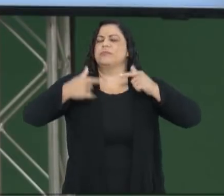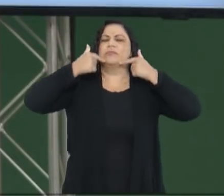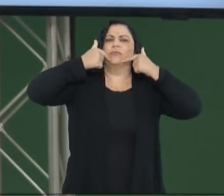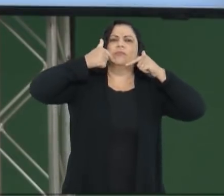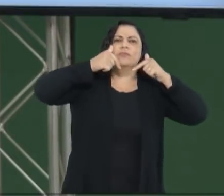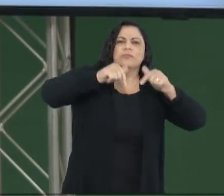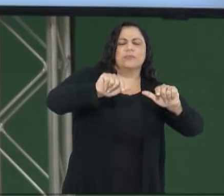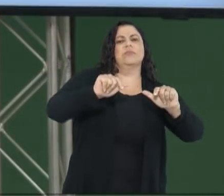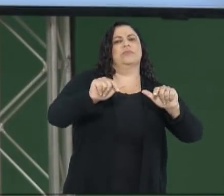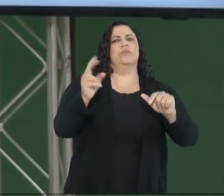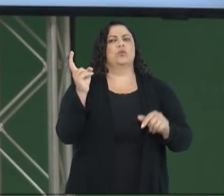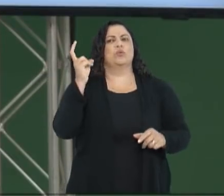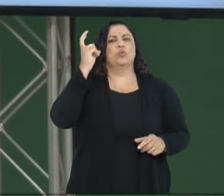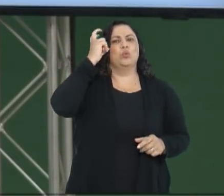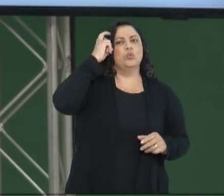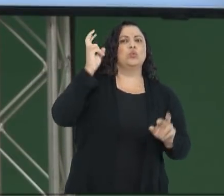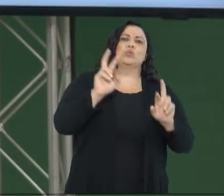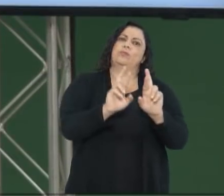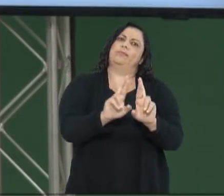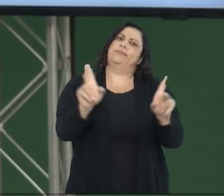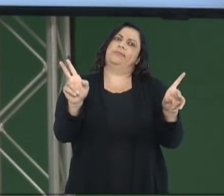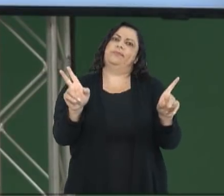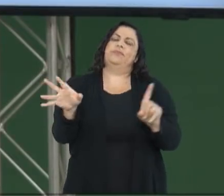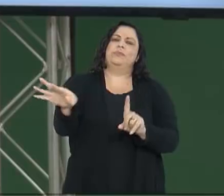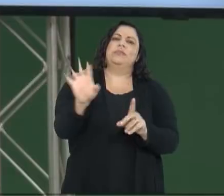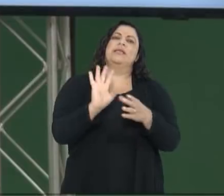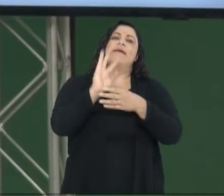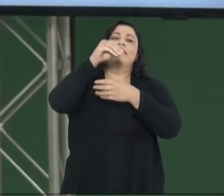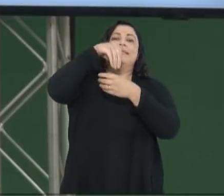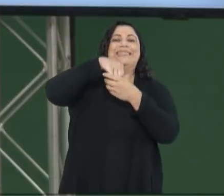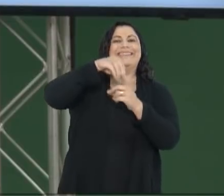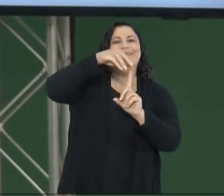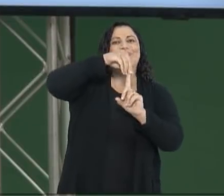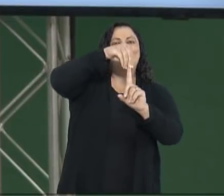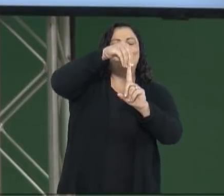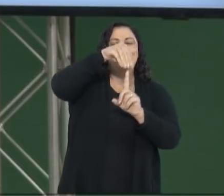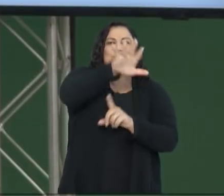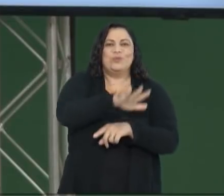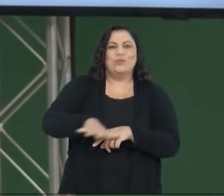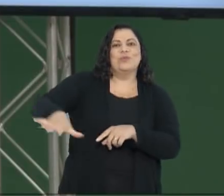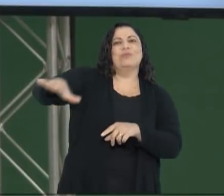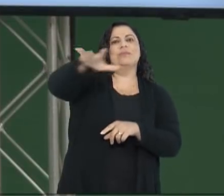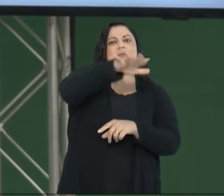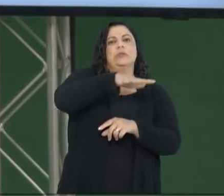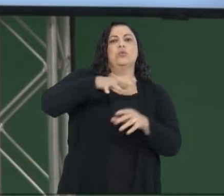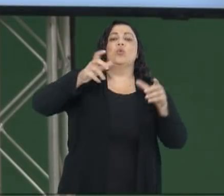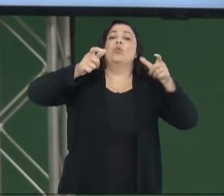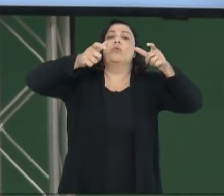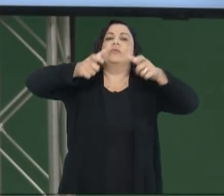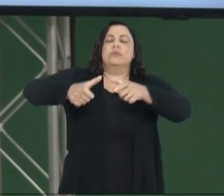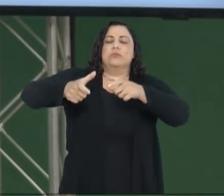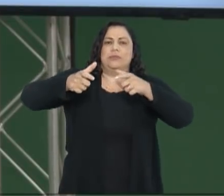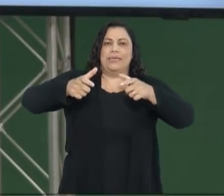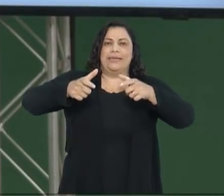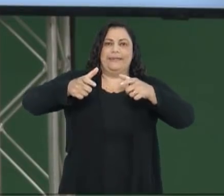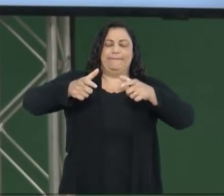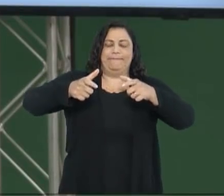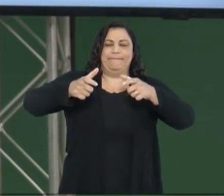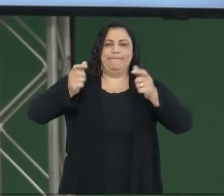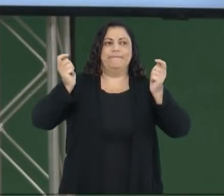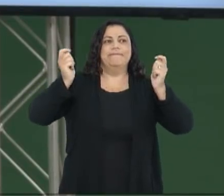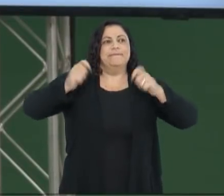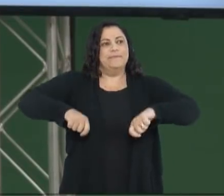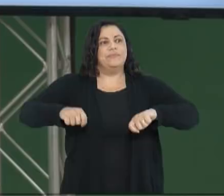povos, que estavam ali dentro de um único território. Mas as tensões são tão grandes muitas vezes nesse sentido que eles acabam